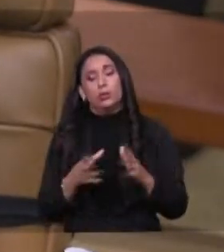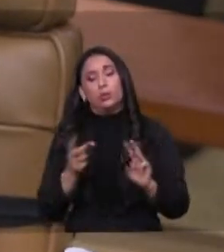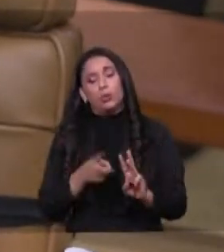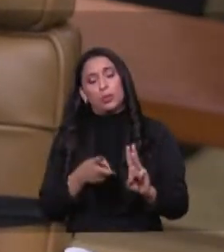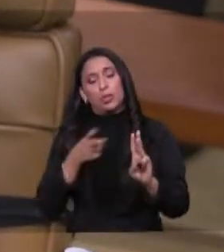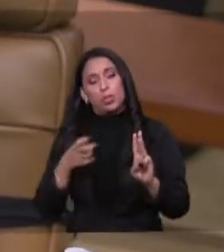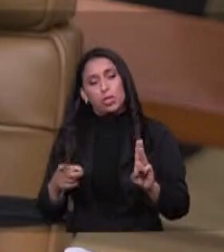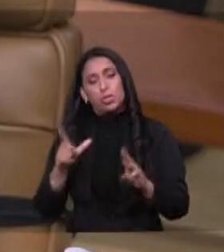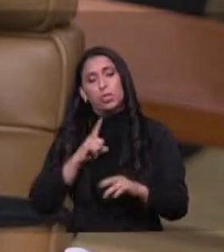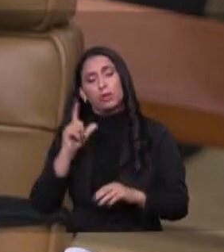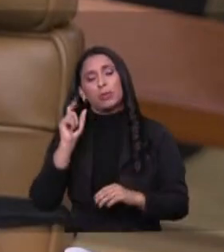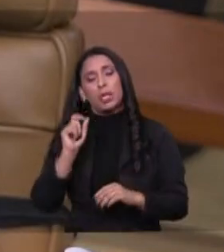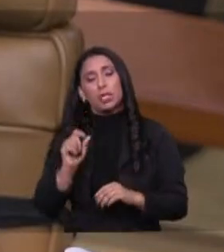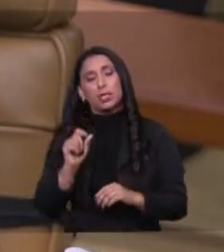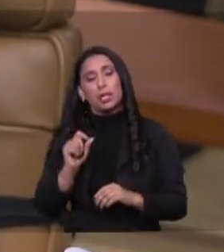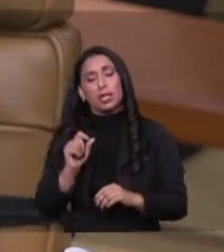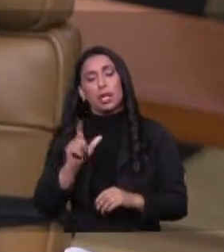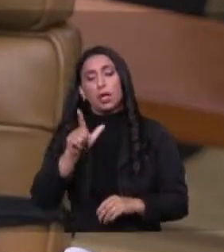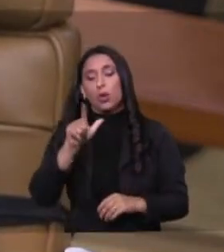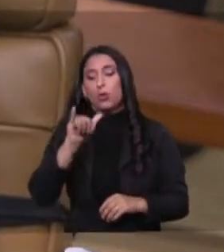para que passe por ali o linhão,